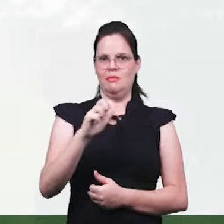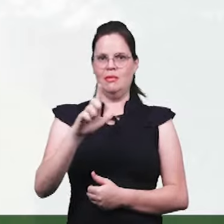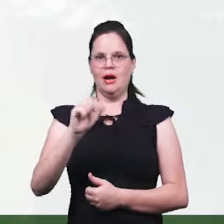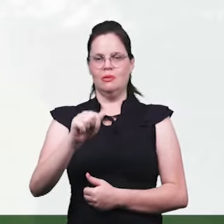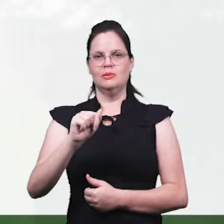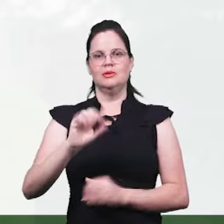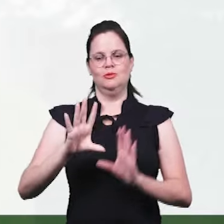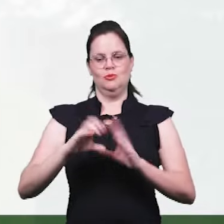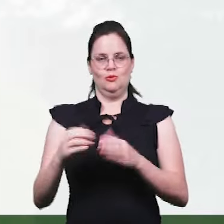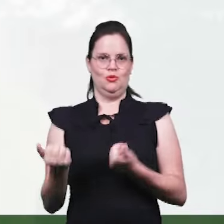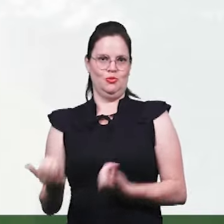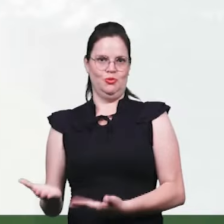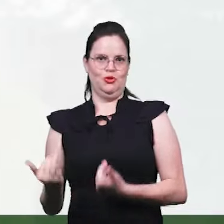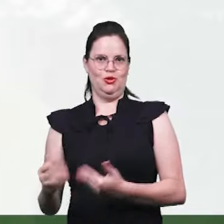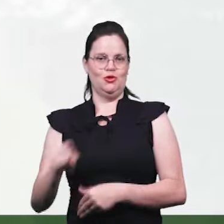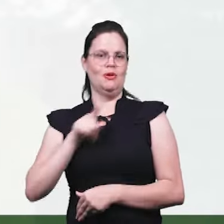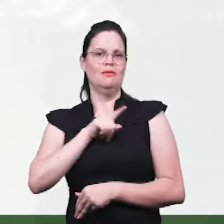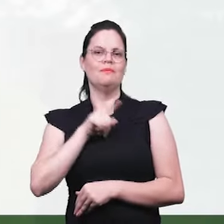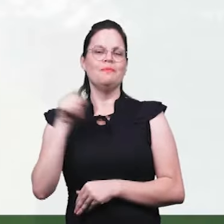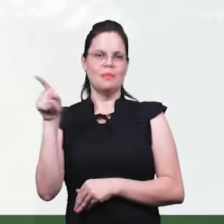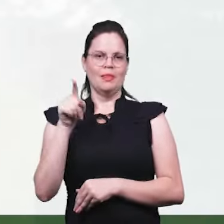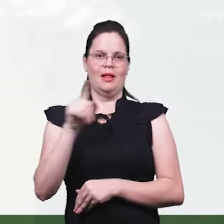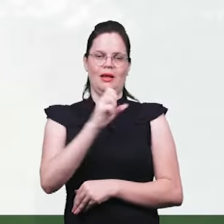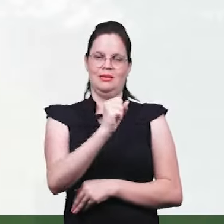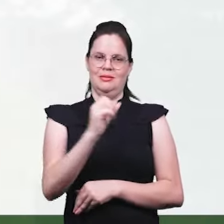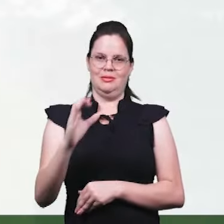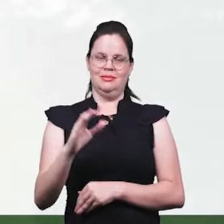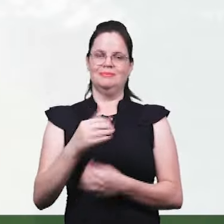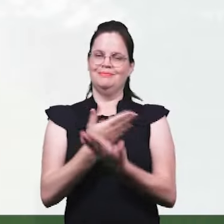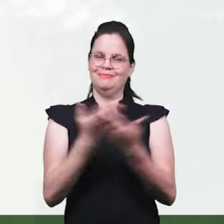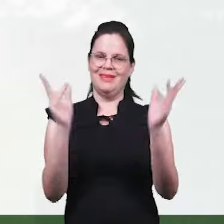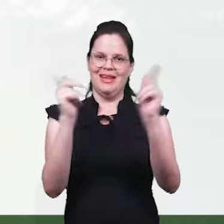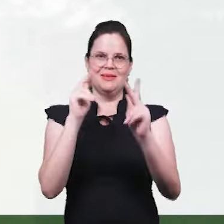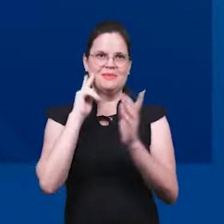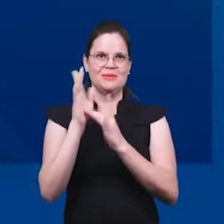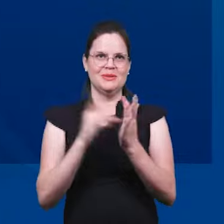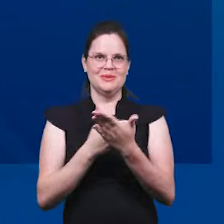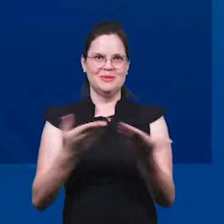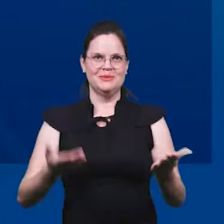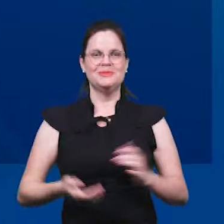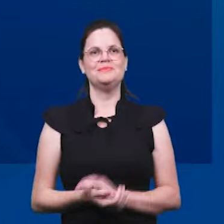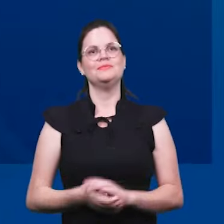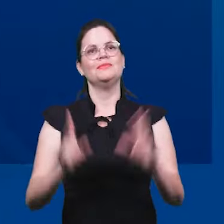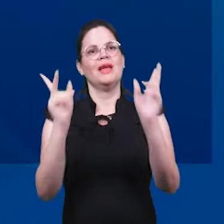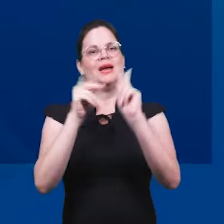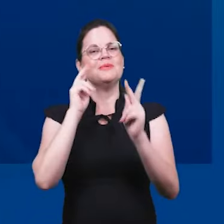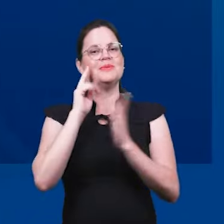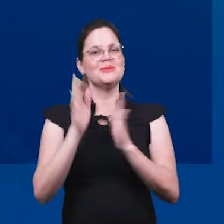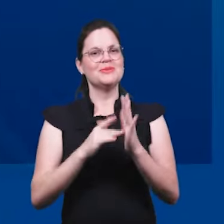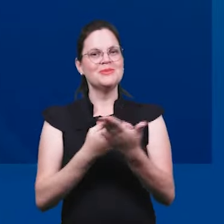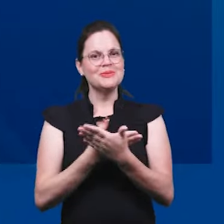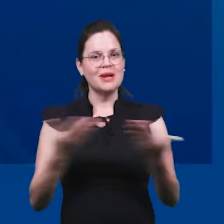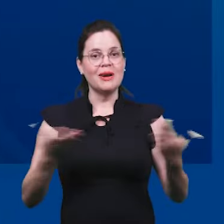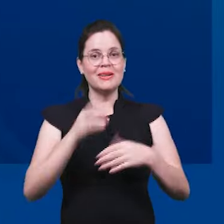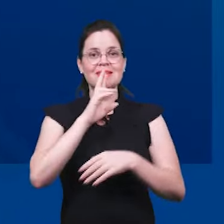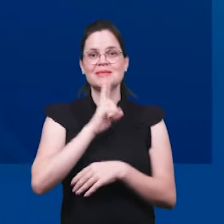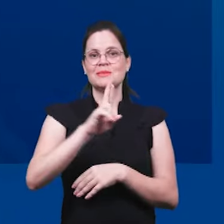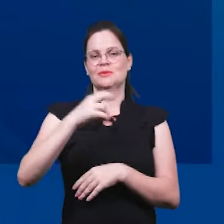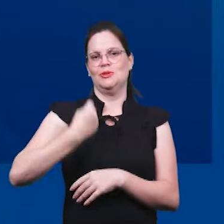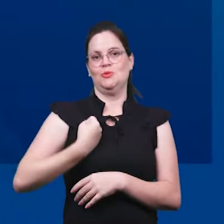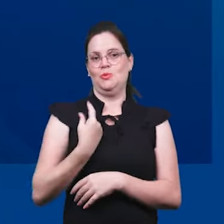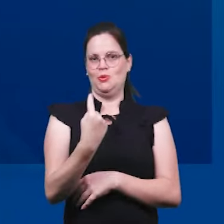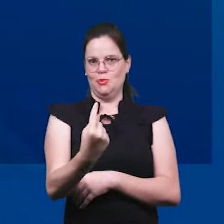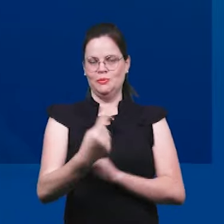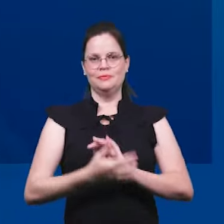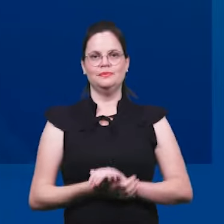grupo de jovens da nossa igreja lá em Palhoça, em Santa Catarina. Ana Paula, a paz do Senhor, irmã. A paz do Senhor Jesus, irmãos. Em resposta à pergunta